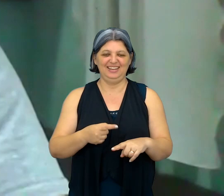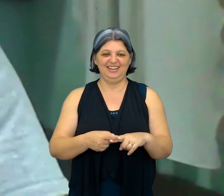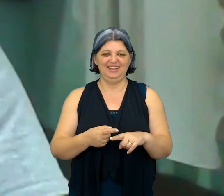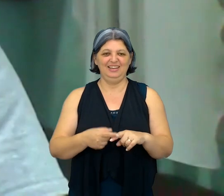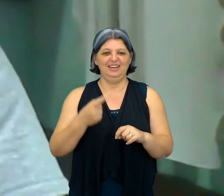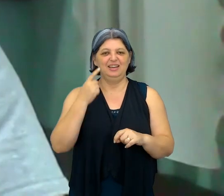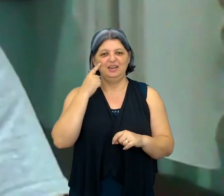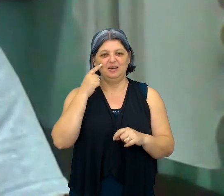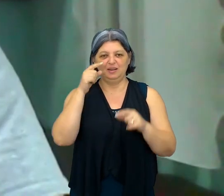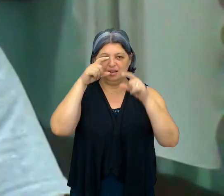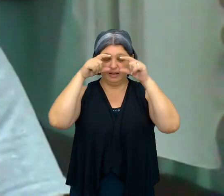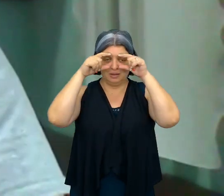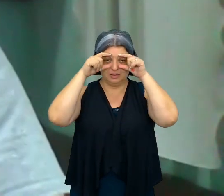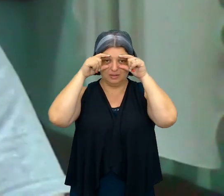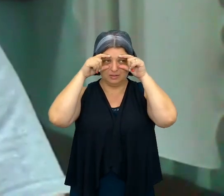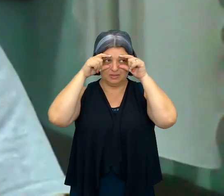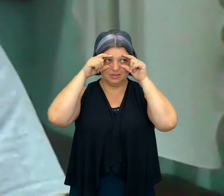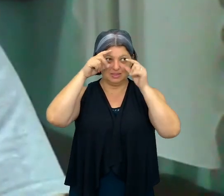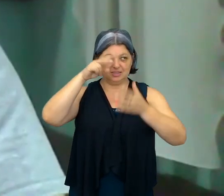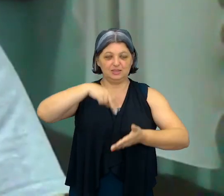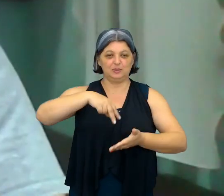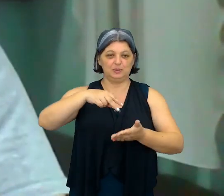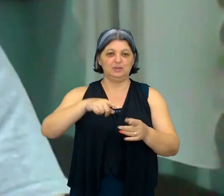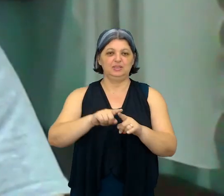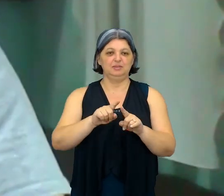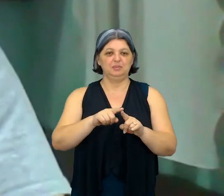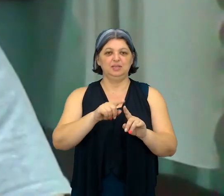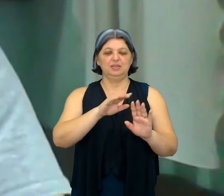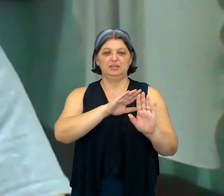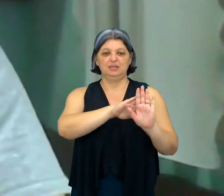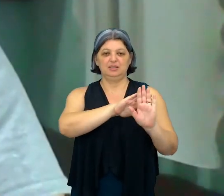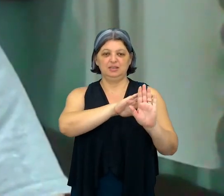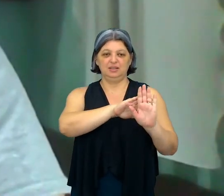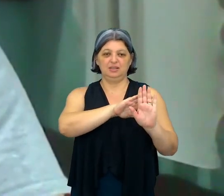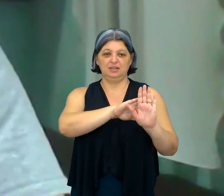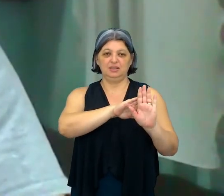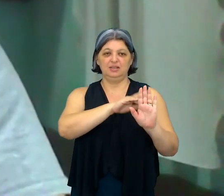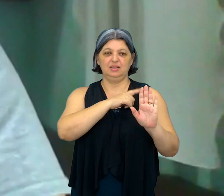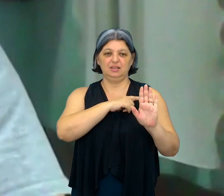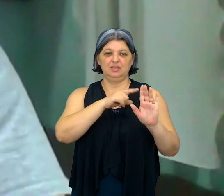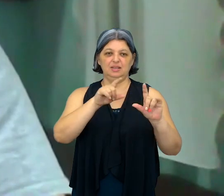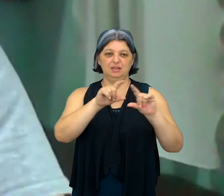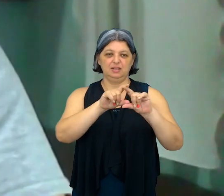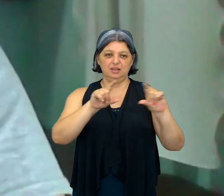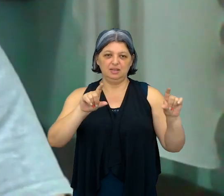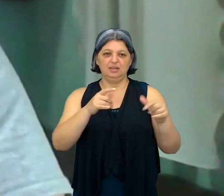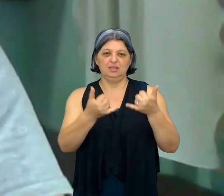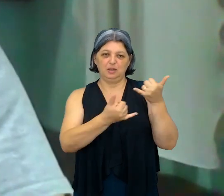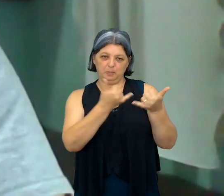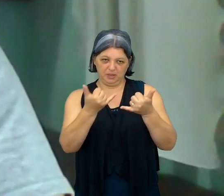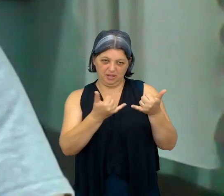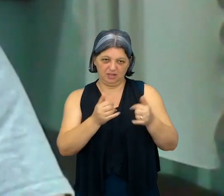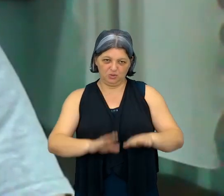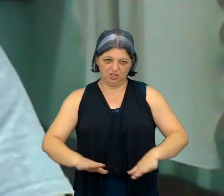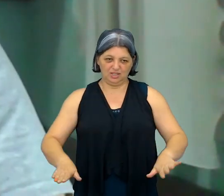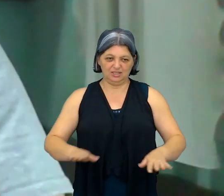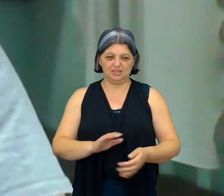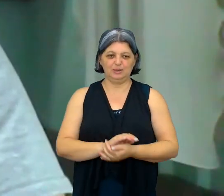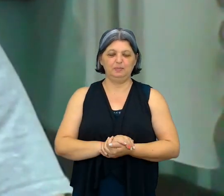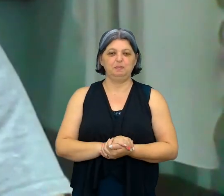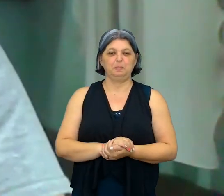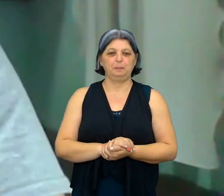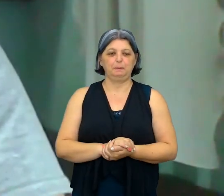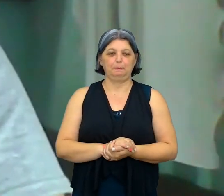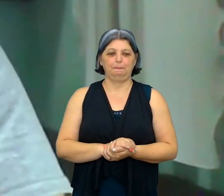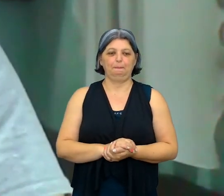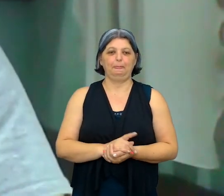usando um óculos de leitura e atrás de mim é possível ver aí uma estante com alguns brinquedos infantis.